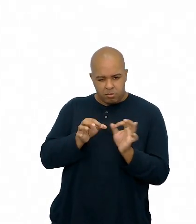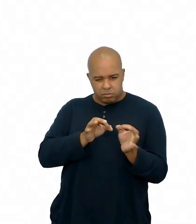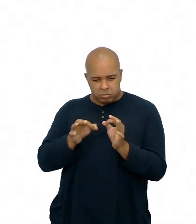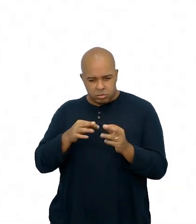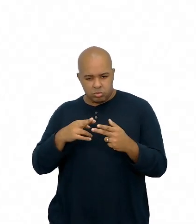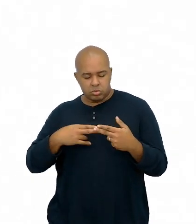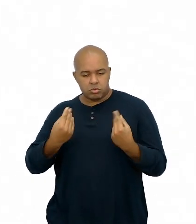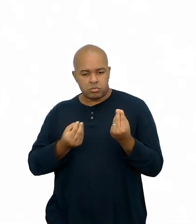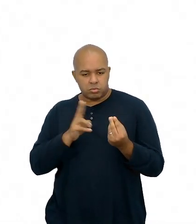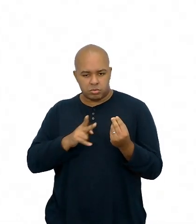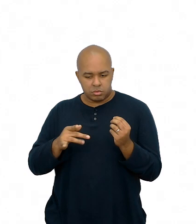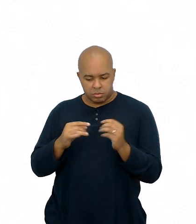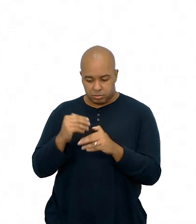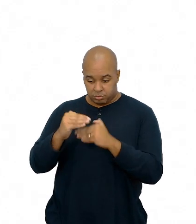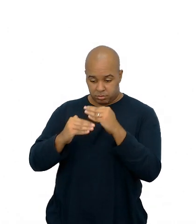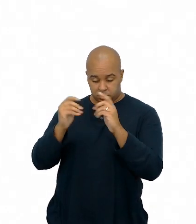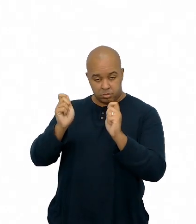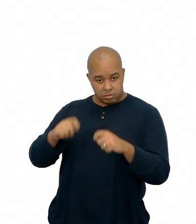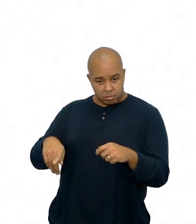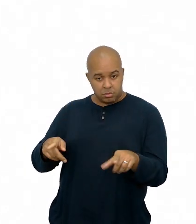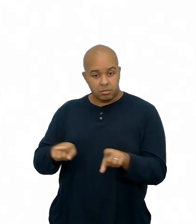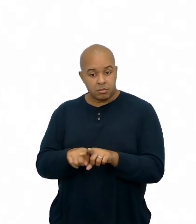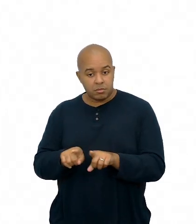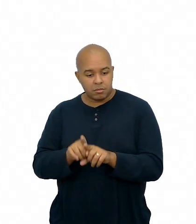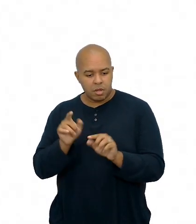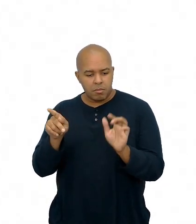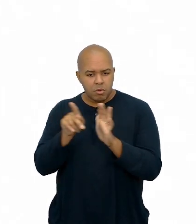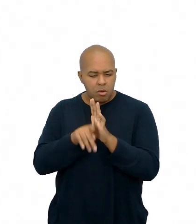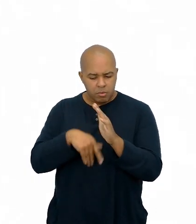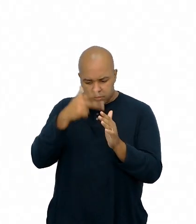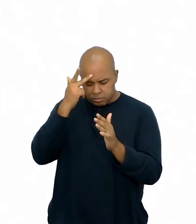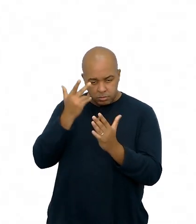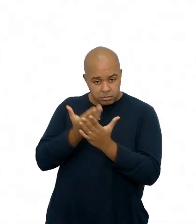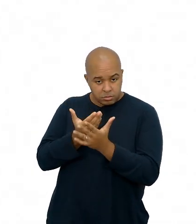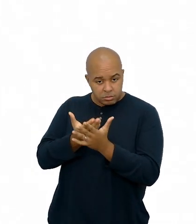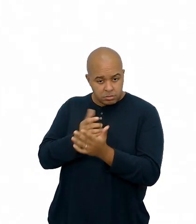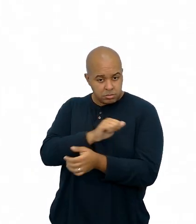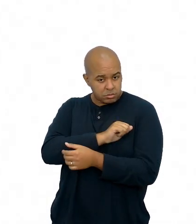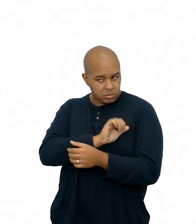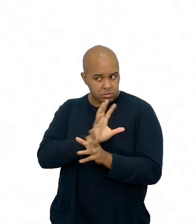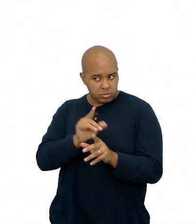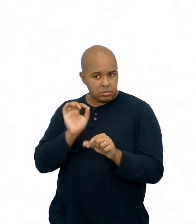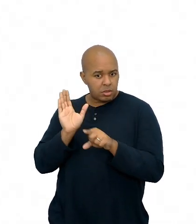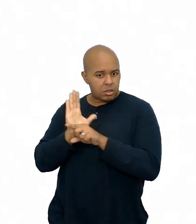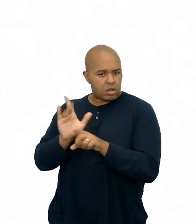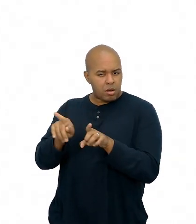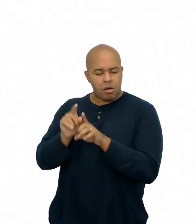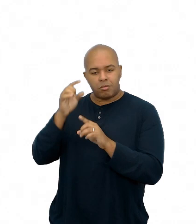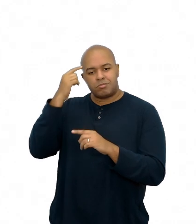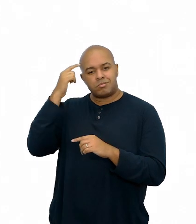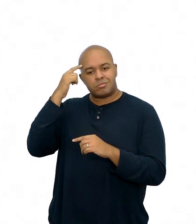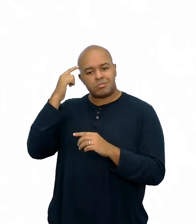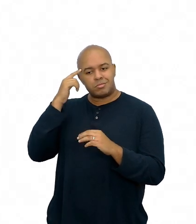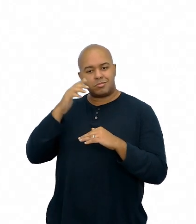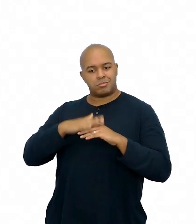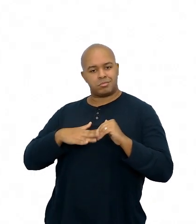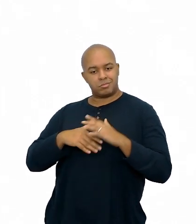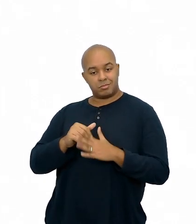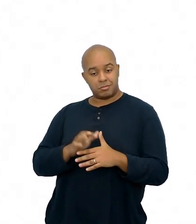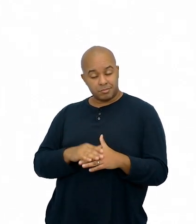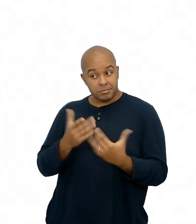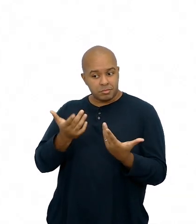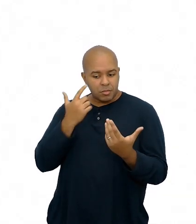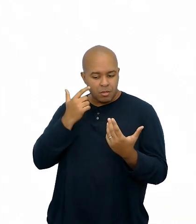que podem ser desenvolvidos pelos estudantes e pode favorecer o pensamento funcional,